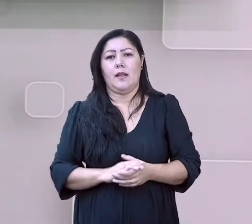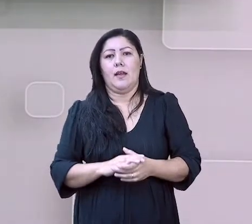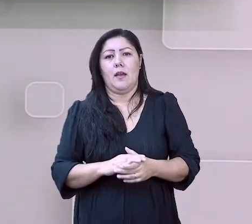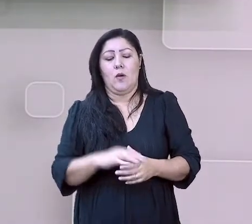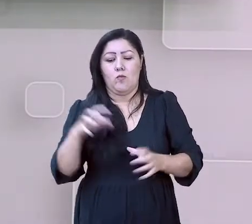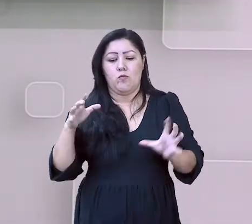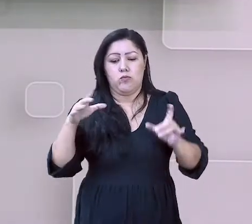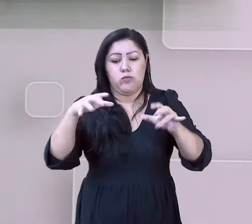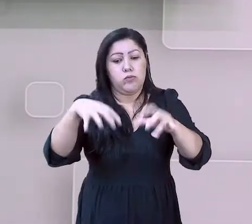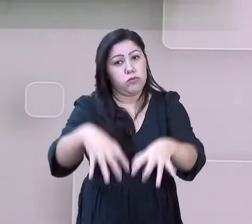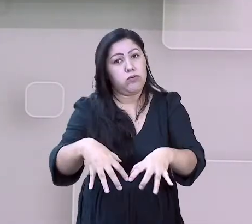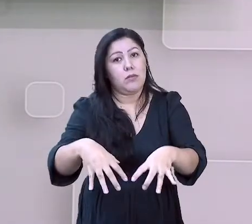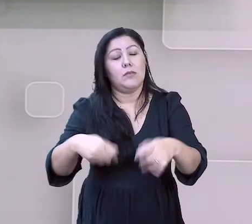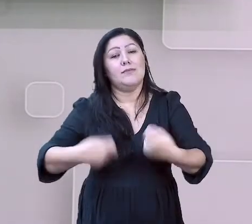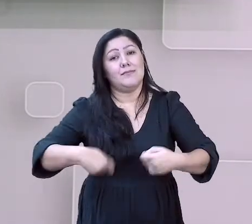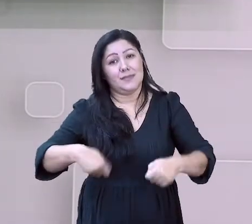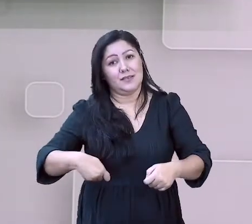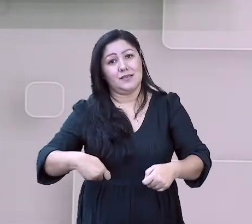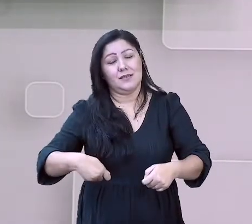é necessária.